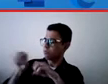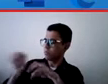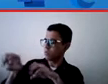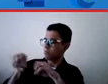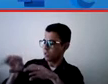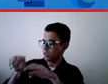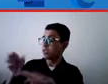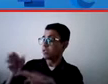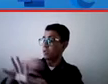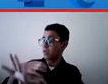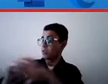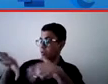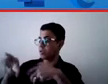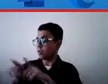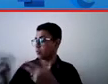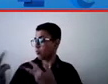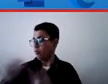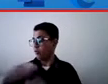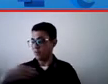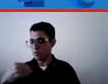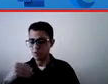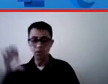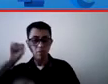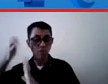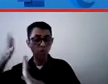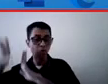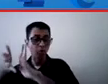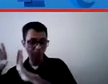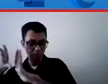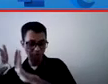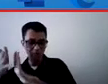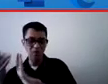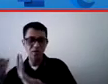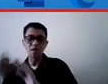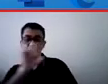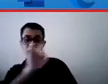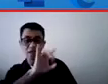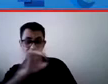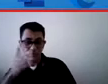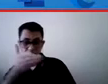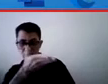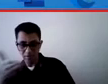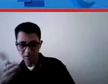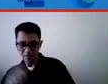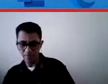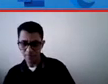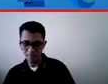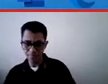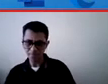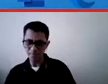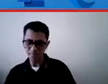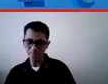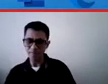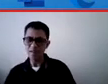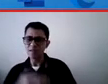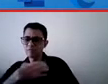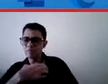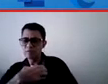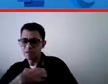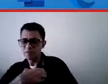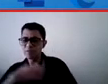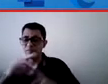a se colocar no lugar dos filhos e ouvi-los. Cada pessoa reage de modo diferente e